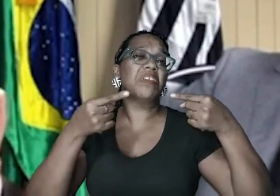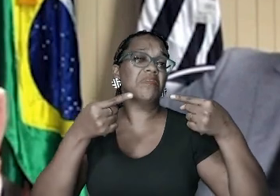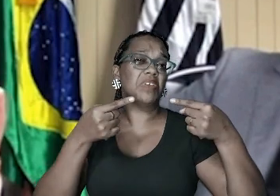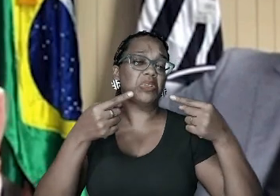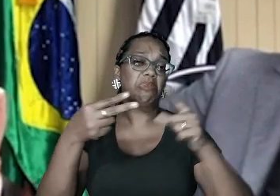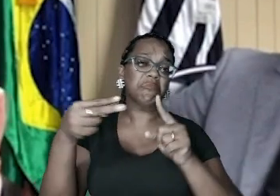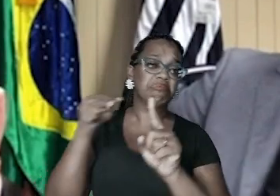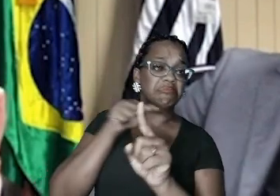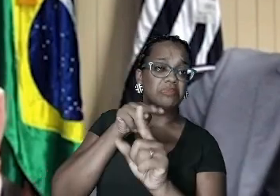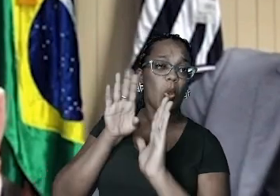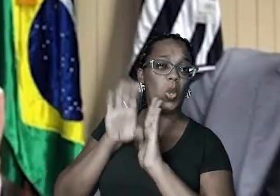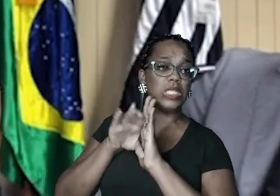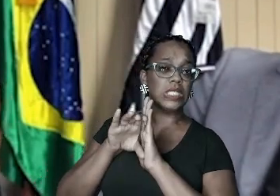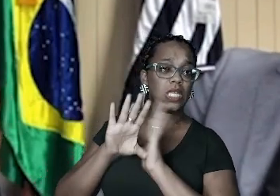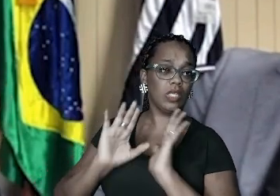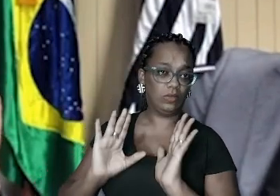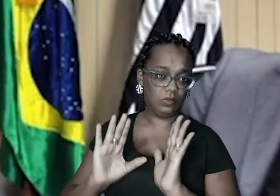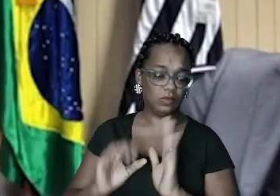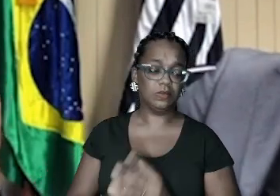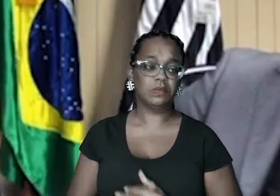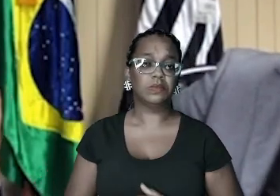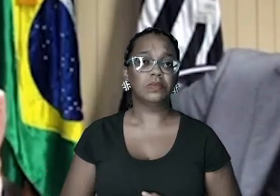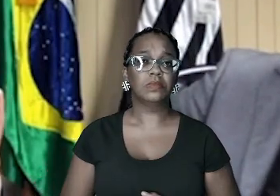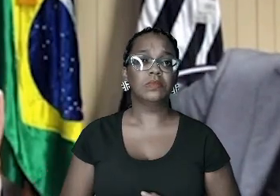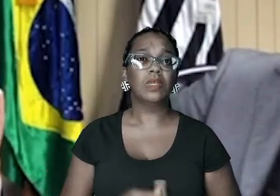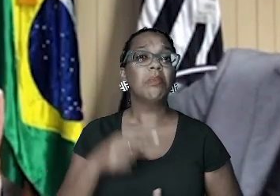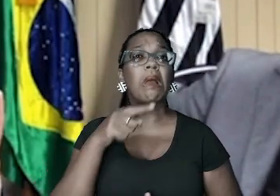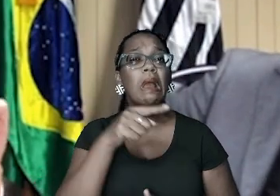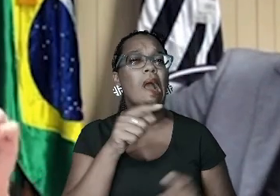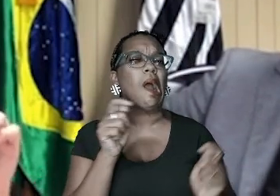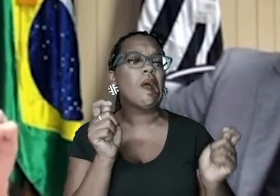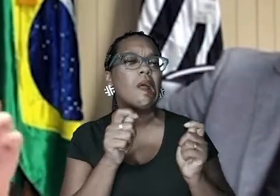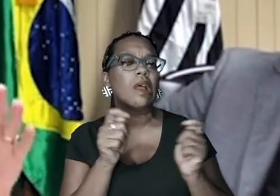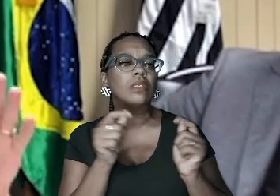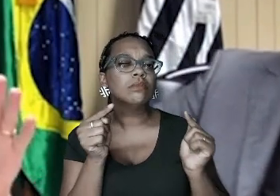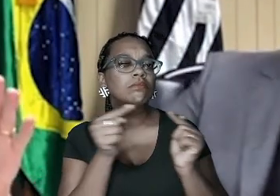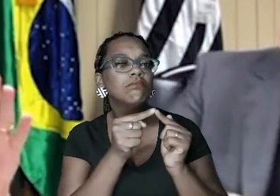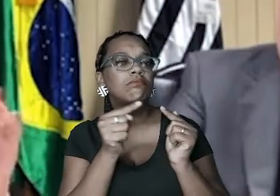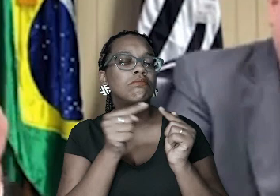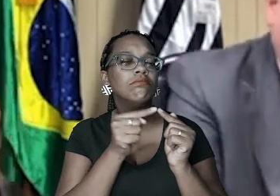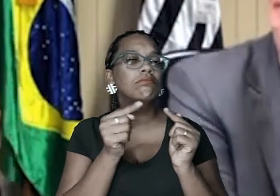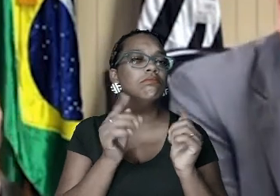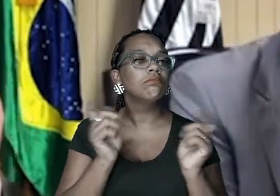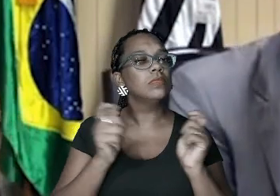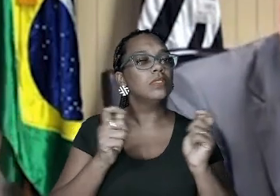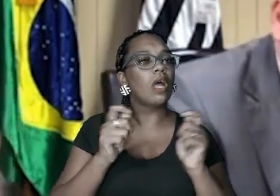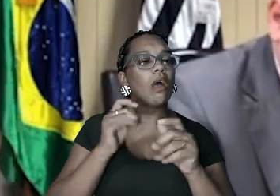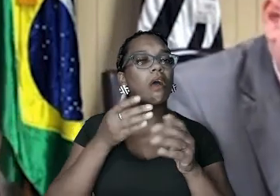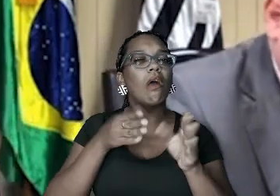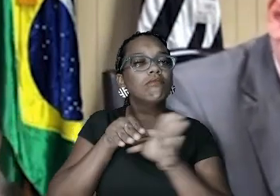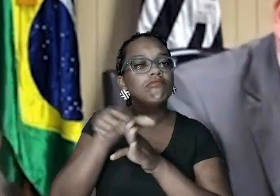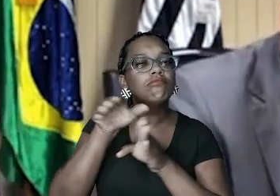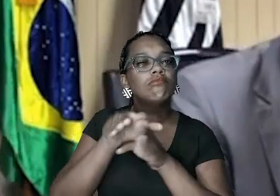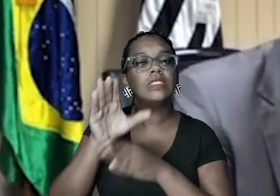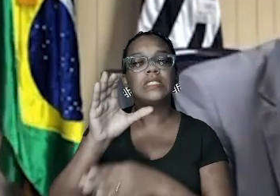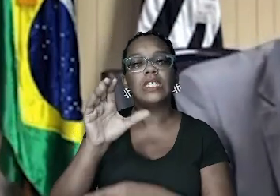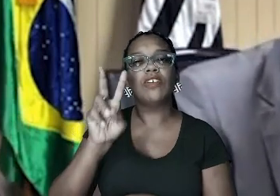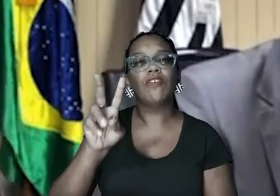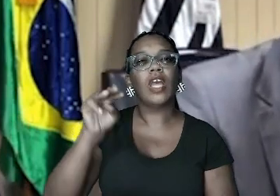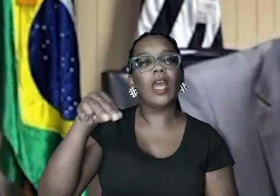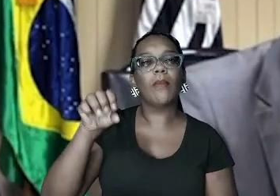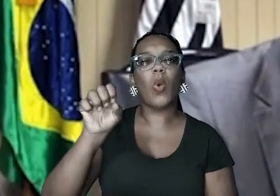de práticas que não são desafiadoras do ponto de vista conceitual elas cabem